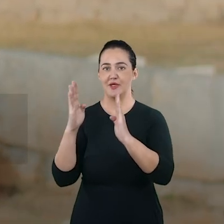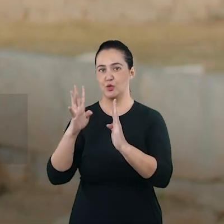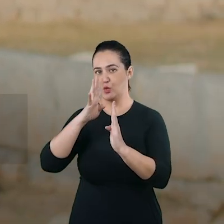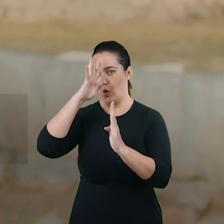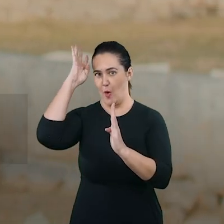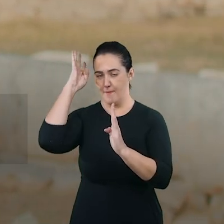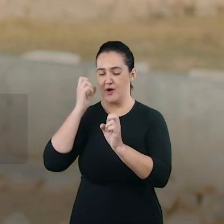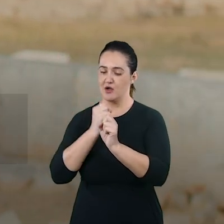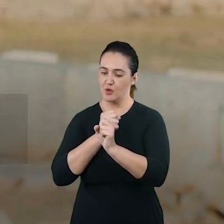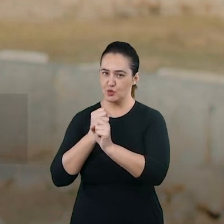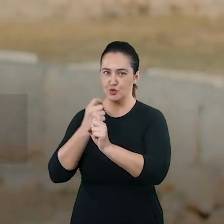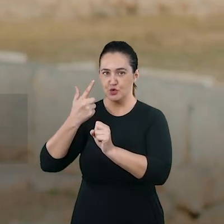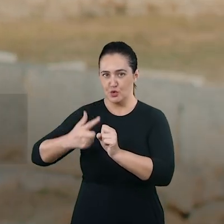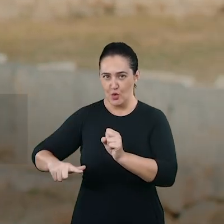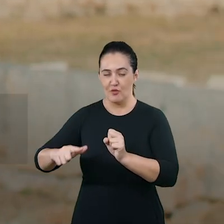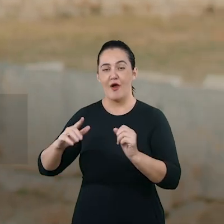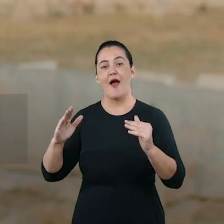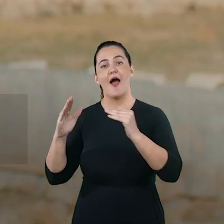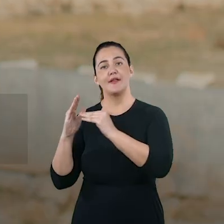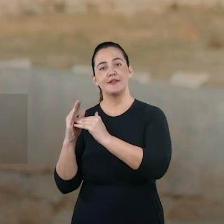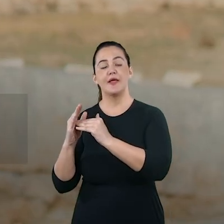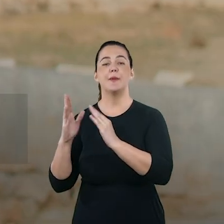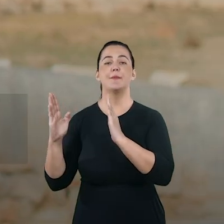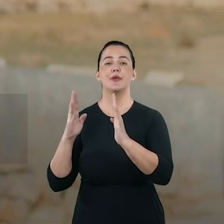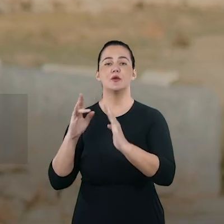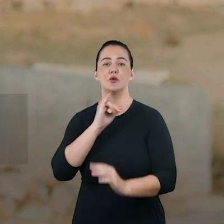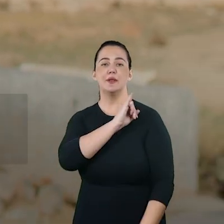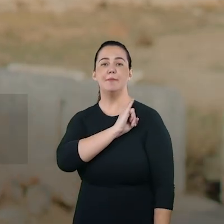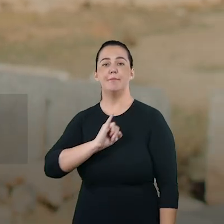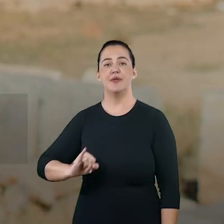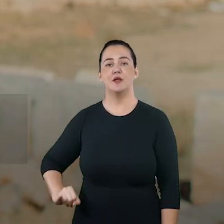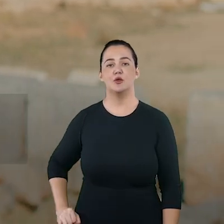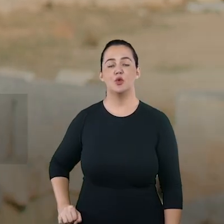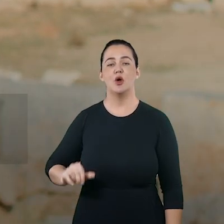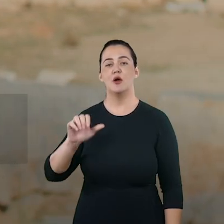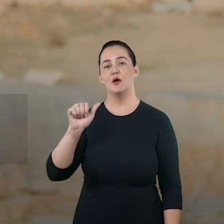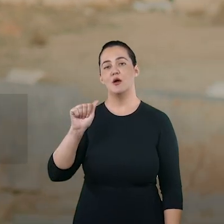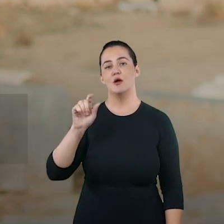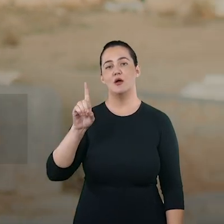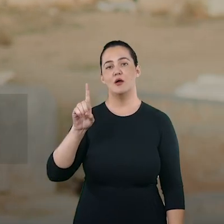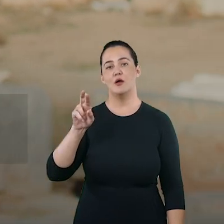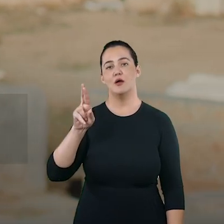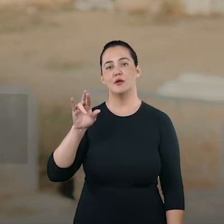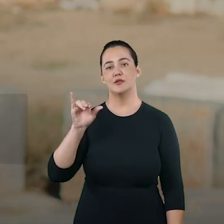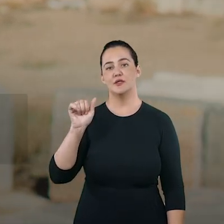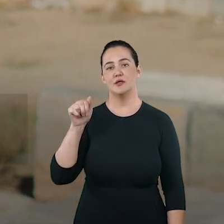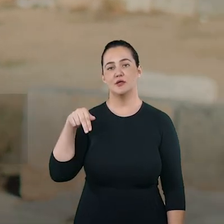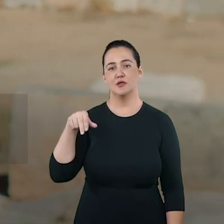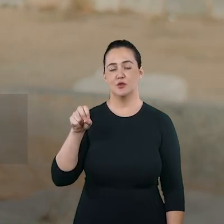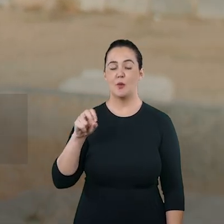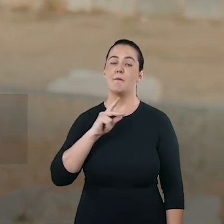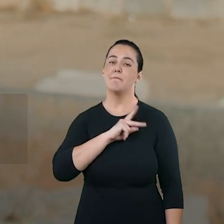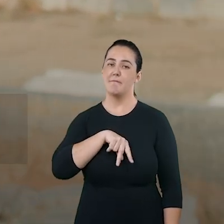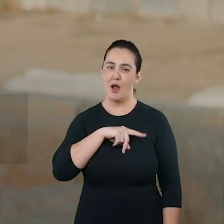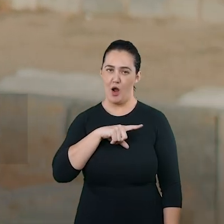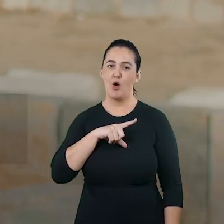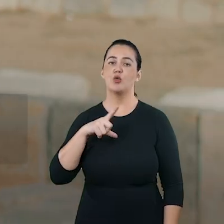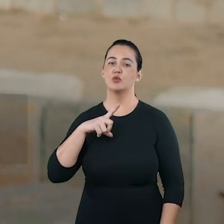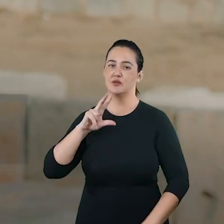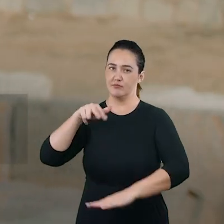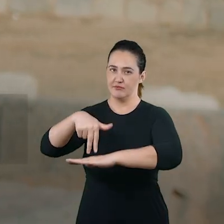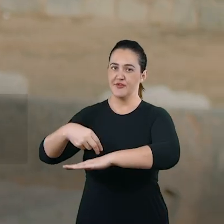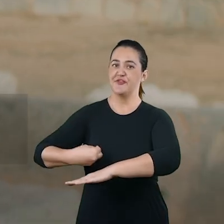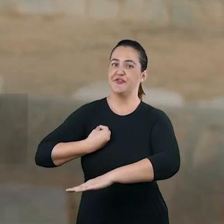continuou existindo até na época do imperador Adriano. Paulo então esteve aqui. Provavelmente ele falou para